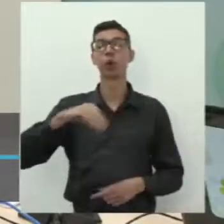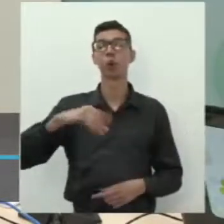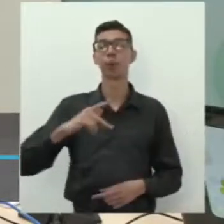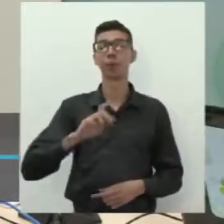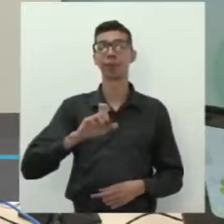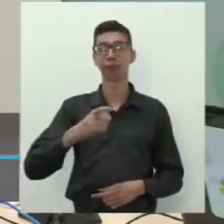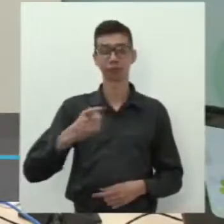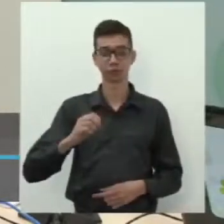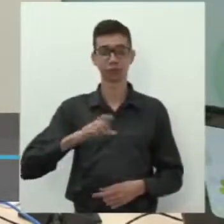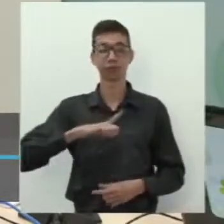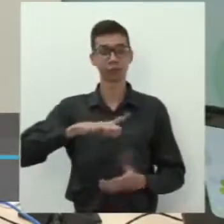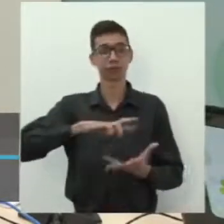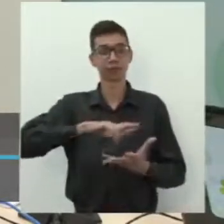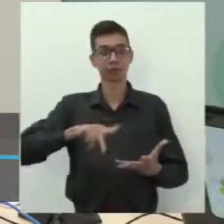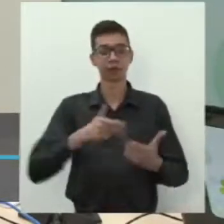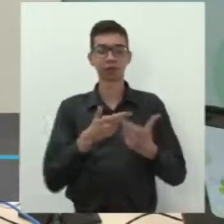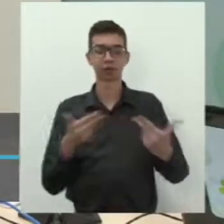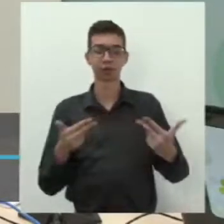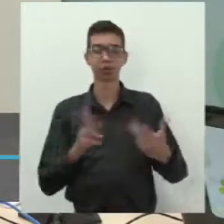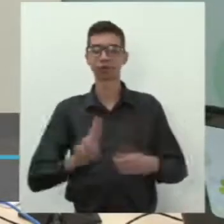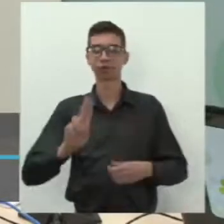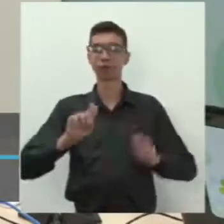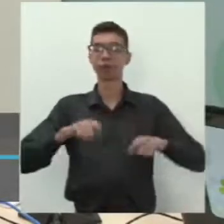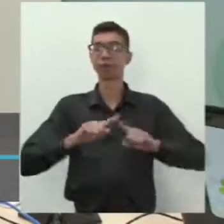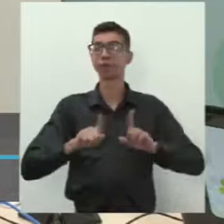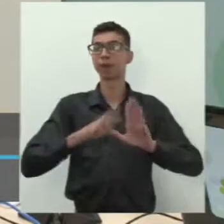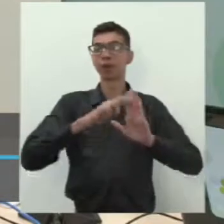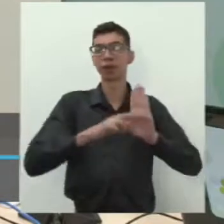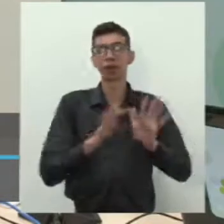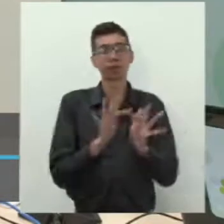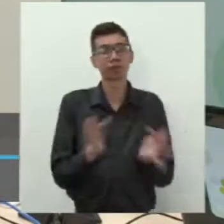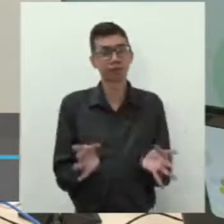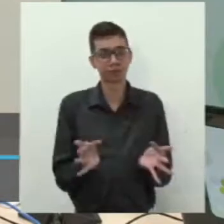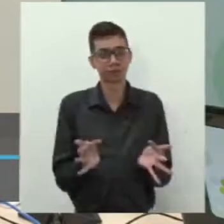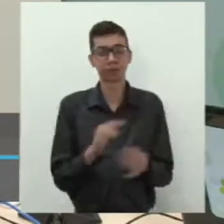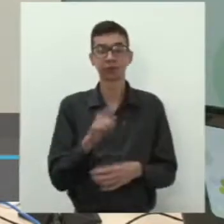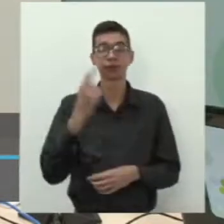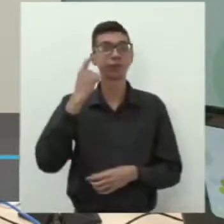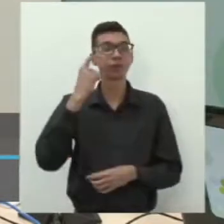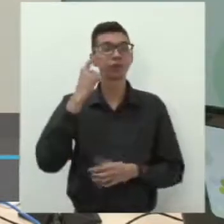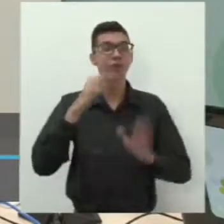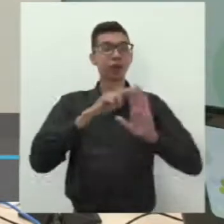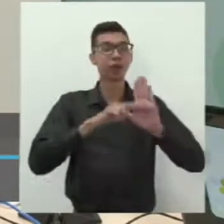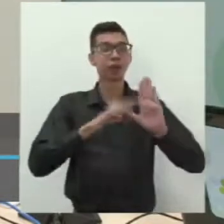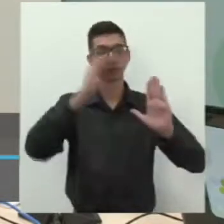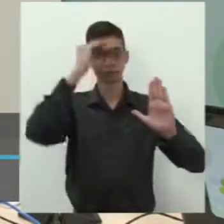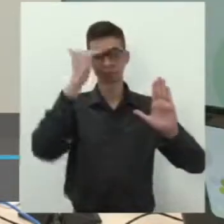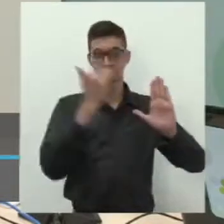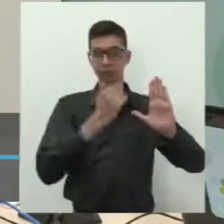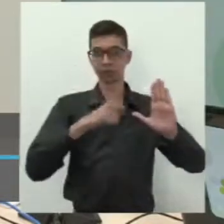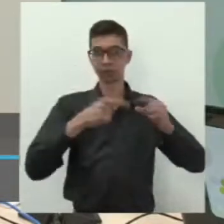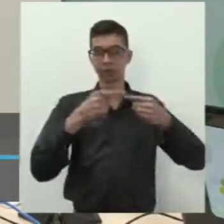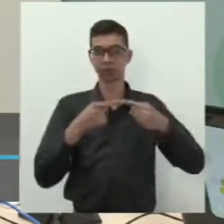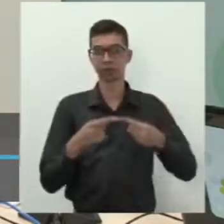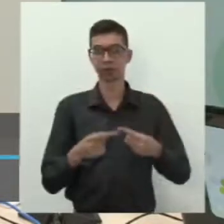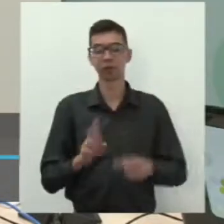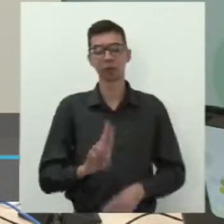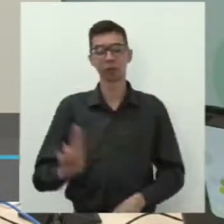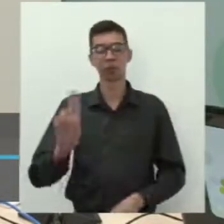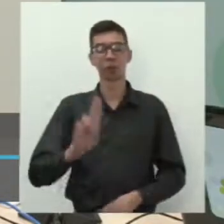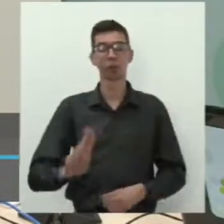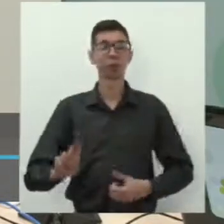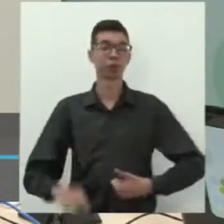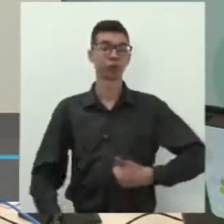regras simples. Então basta a gente pegar a ideia dessas regras, a lógica dessas regras, para passar a explorar melhor as funcionalidades